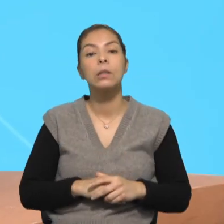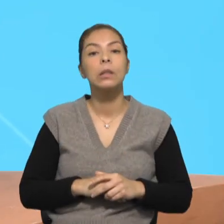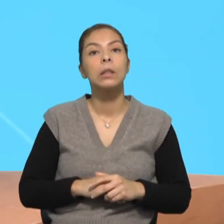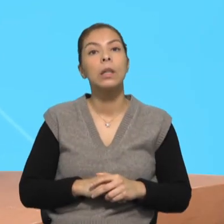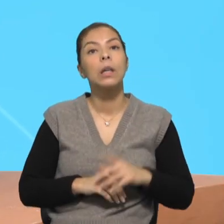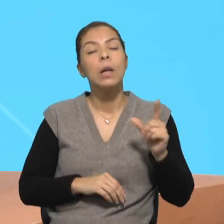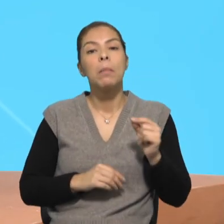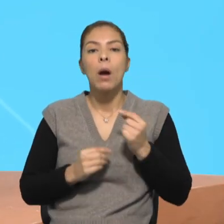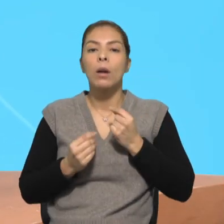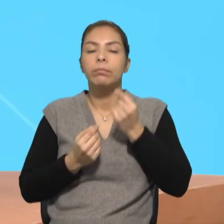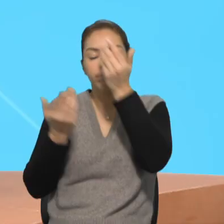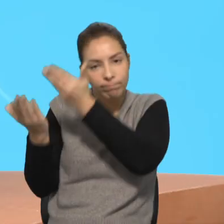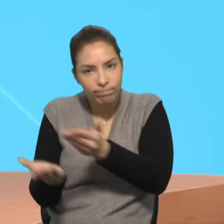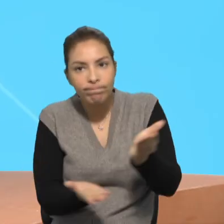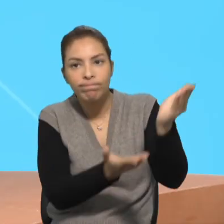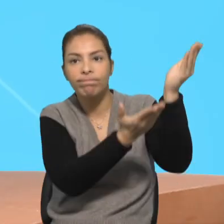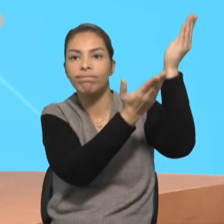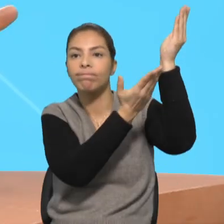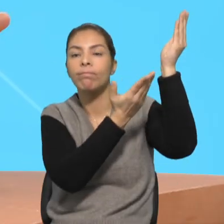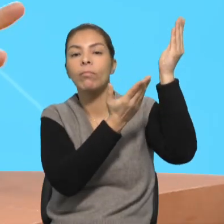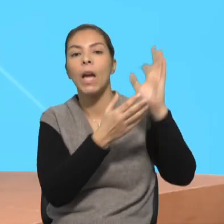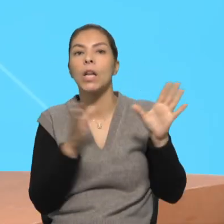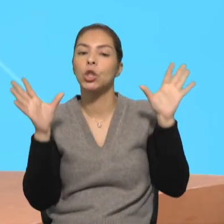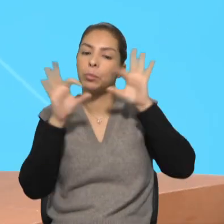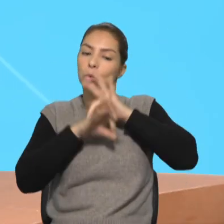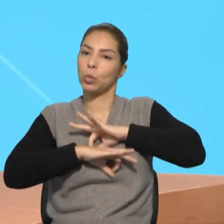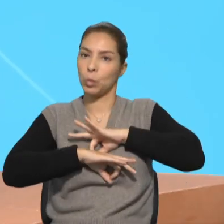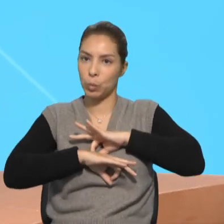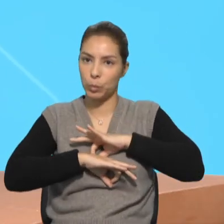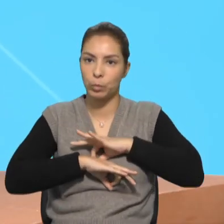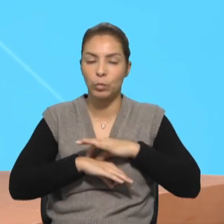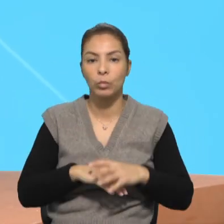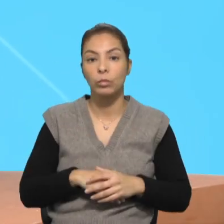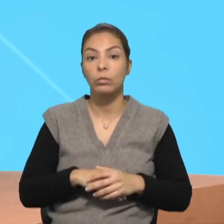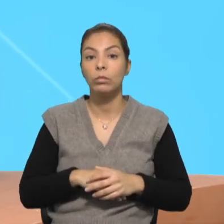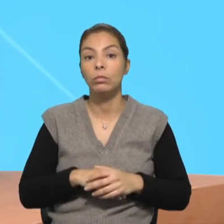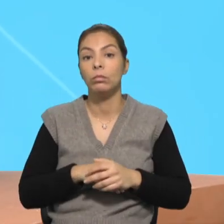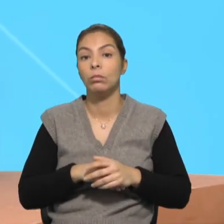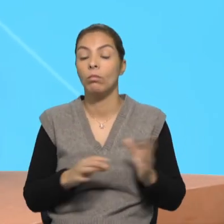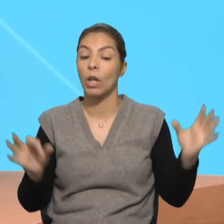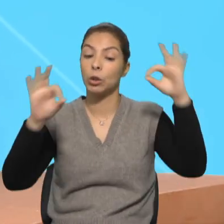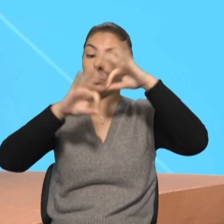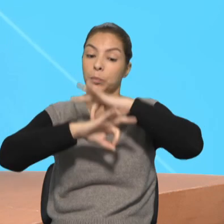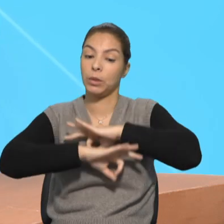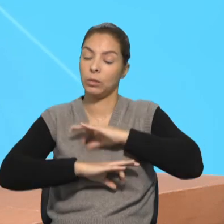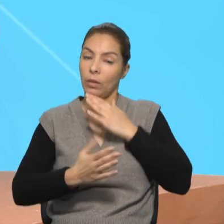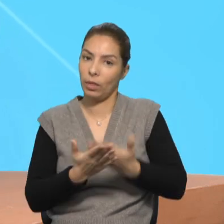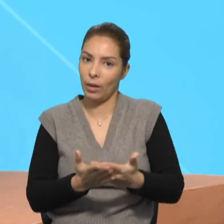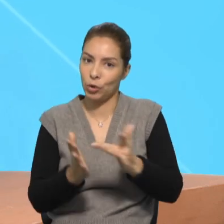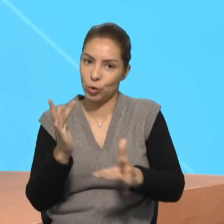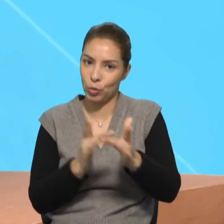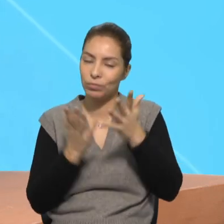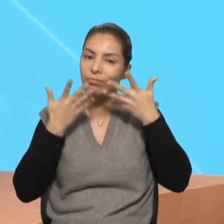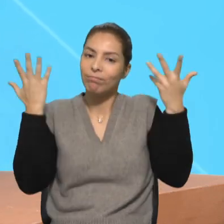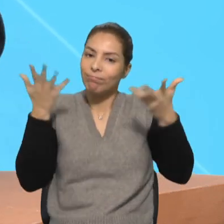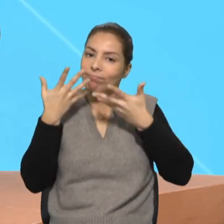no acolhimento do Espírito Santo. Portanto, é o Espírito que agora anima Jesus e é o